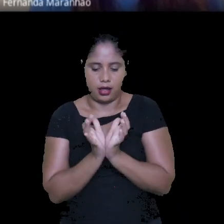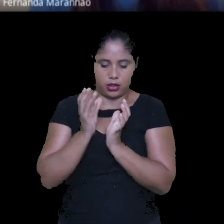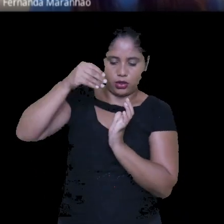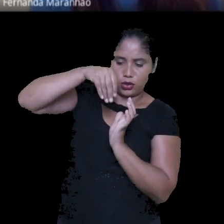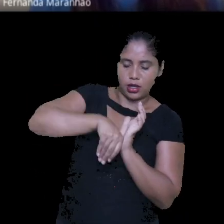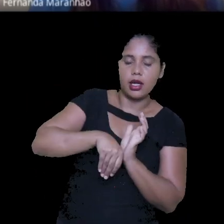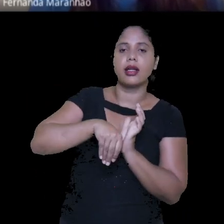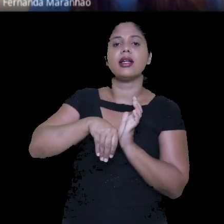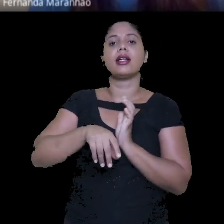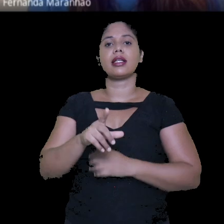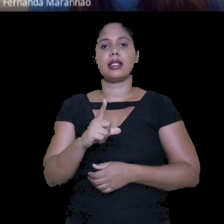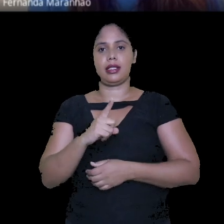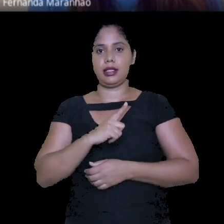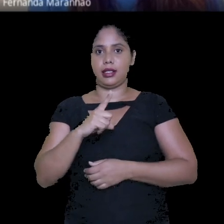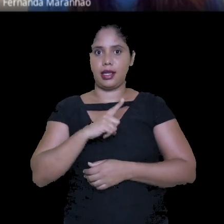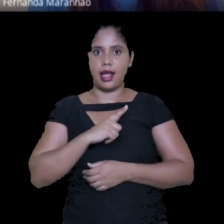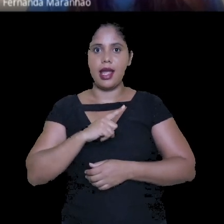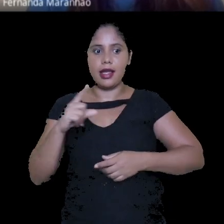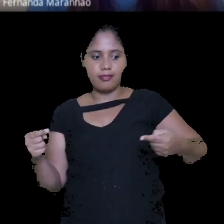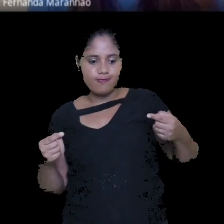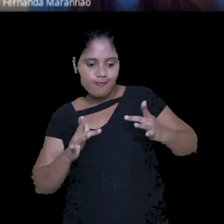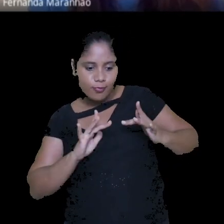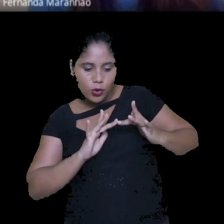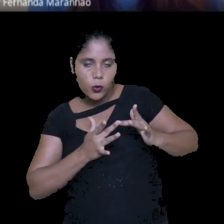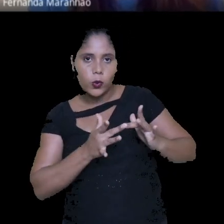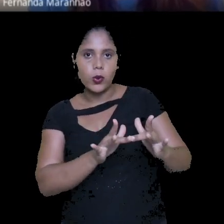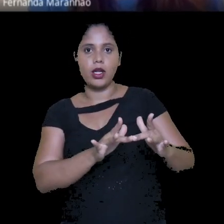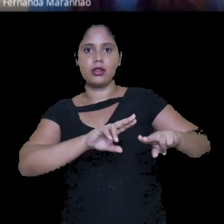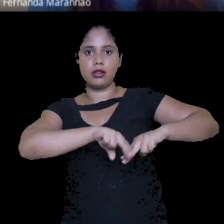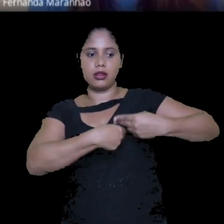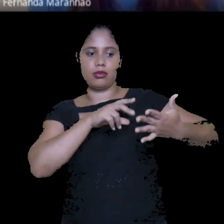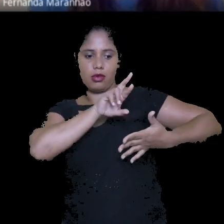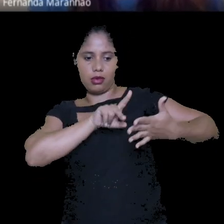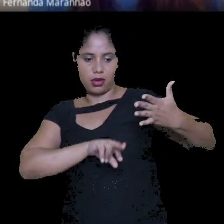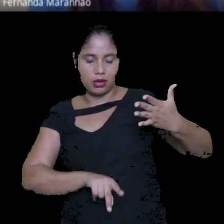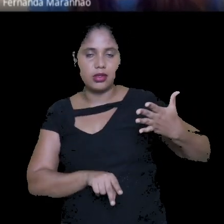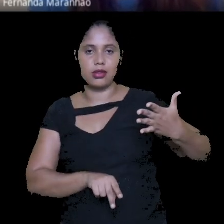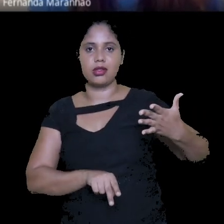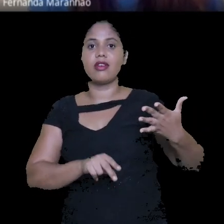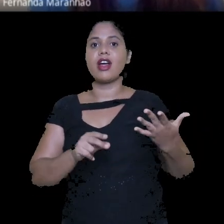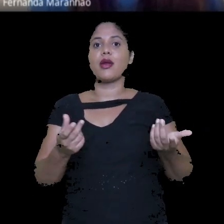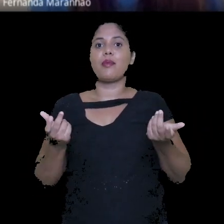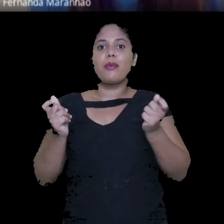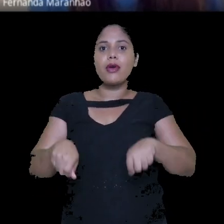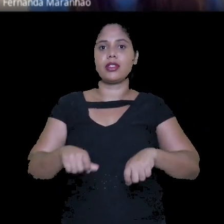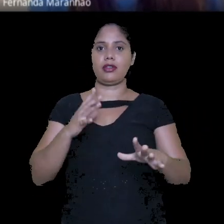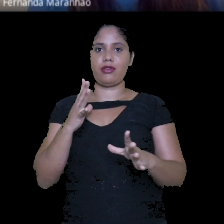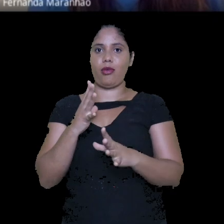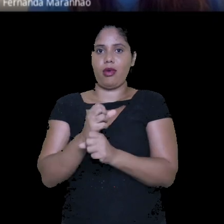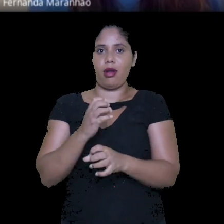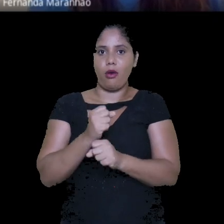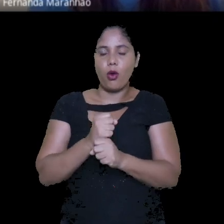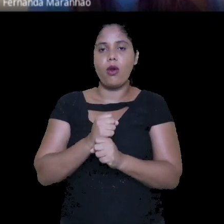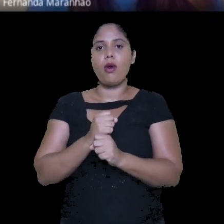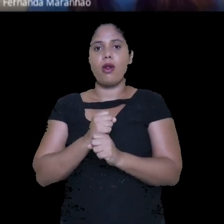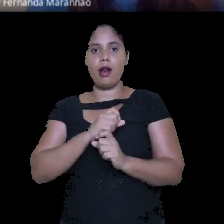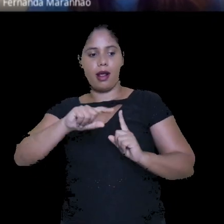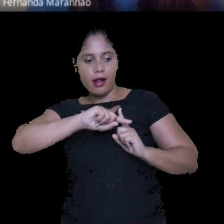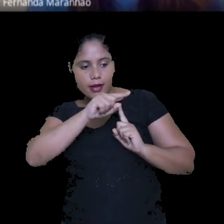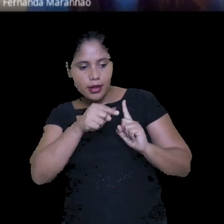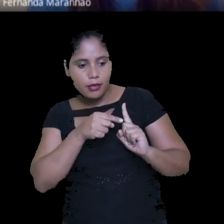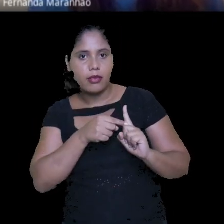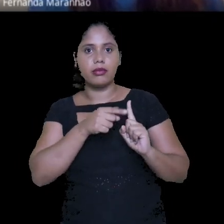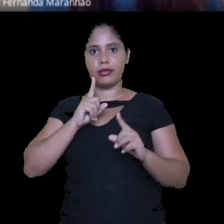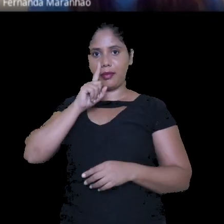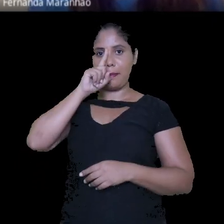europeu, e esse ponto de corte parece não se adequar para a população brasileira, e por isso, estudos locais modificaram